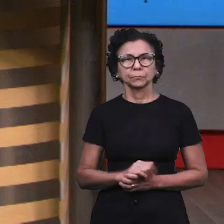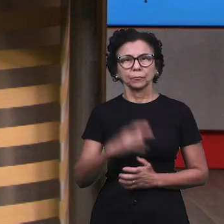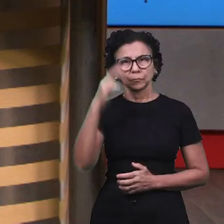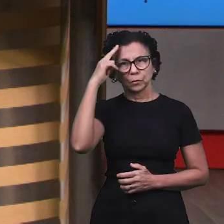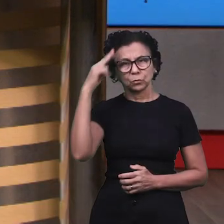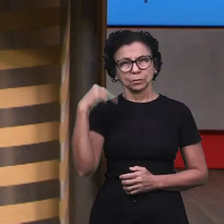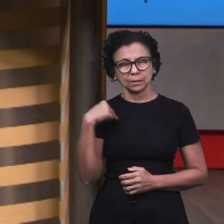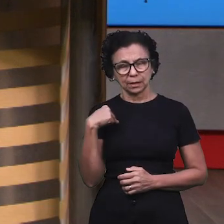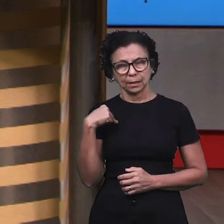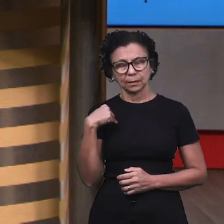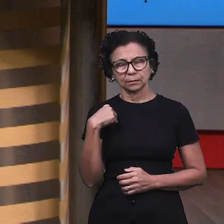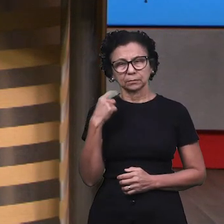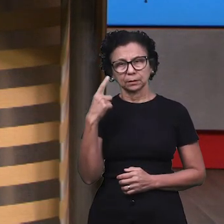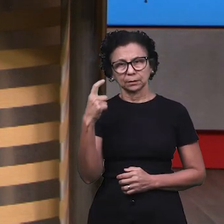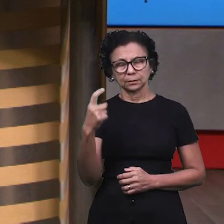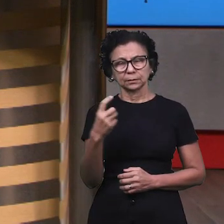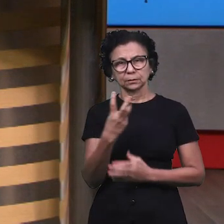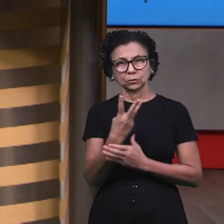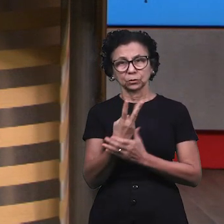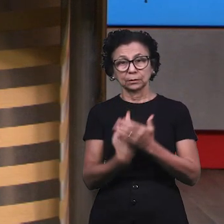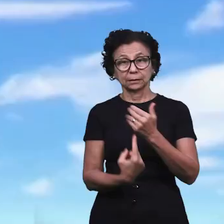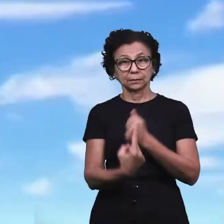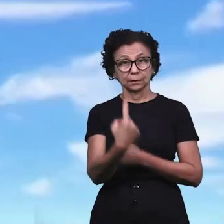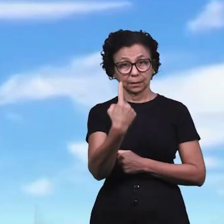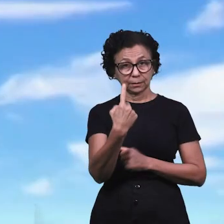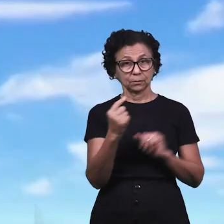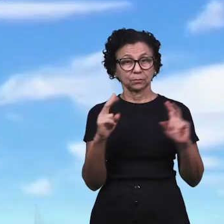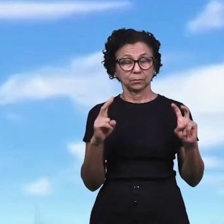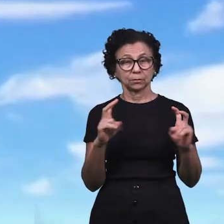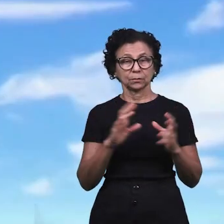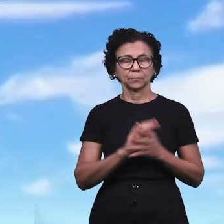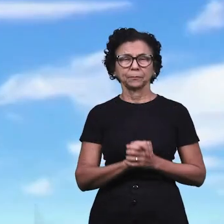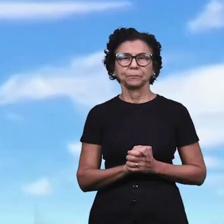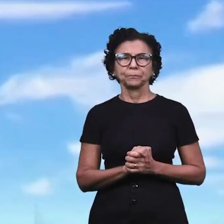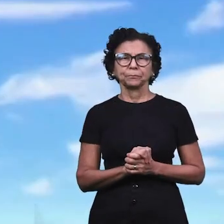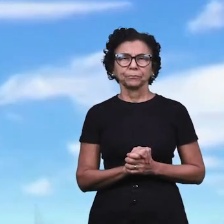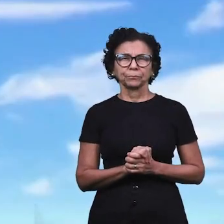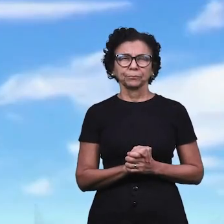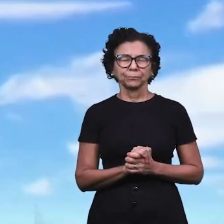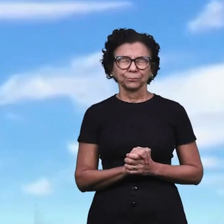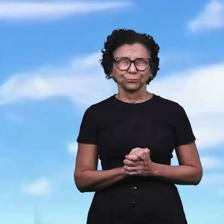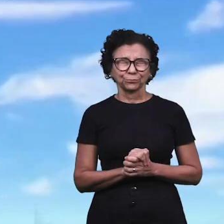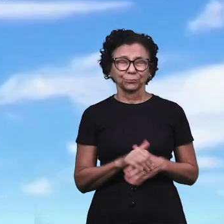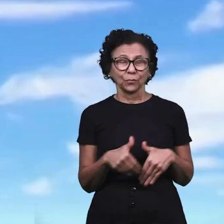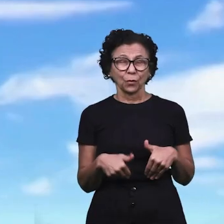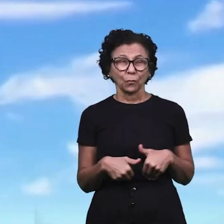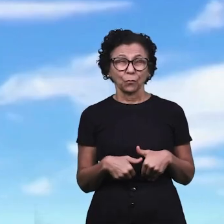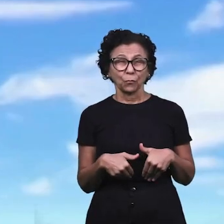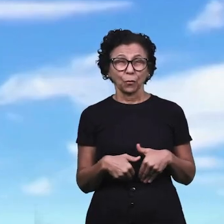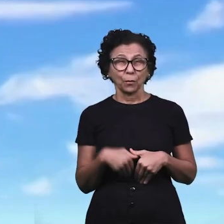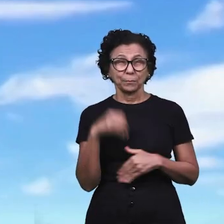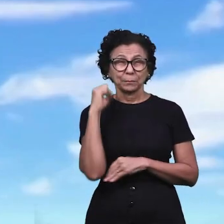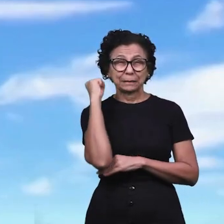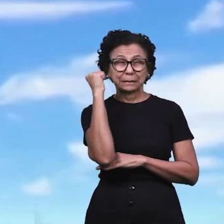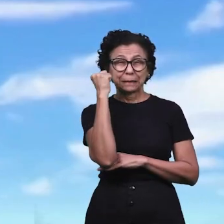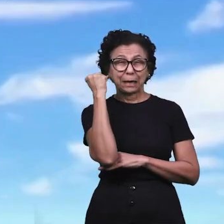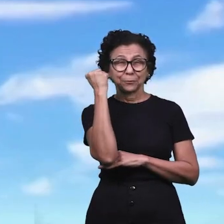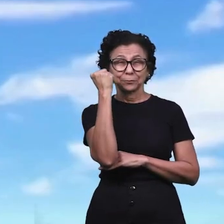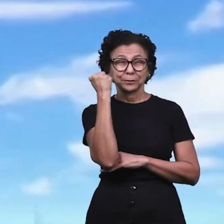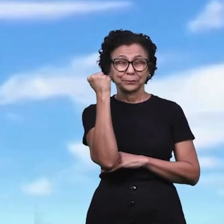da Trindade. E o texto fala assim: e a fome era gravíssima na terra.